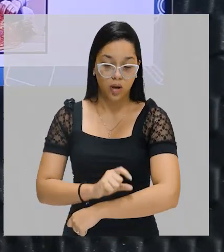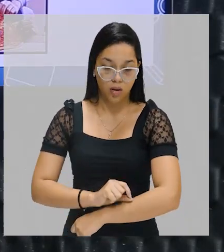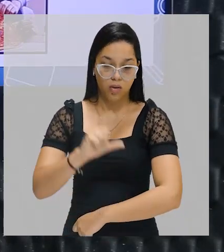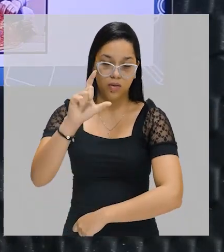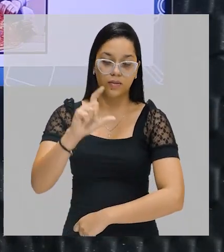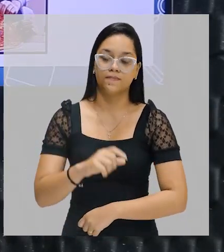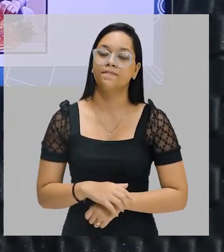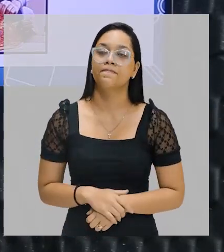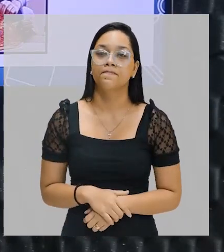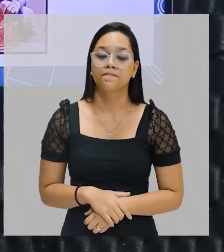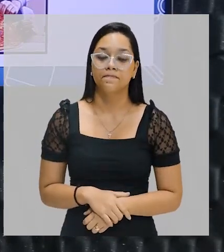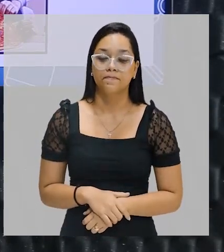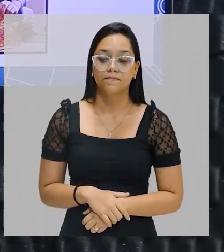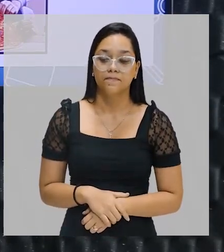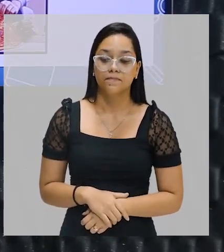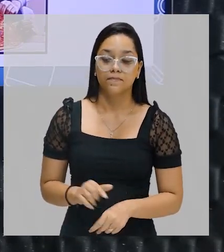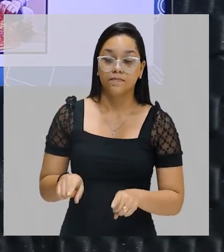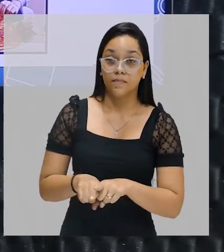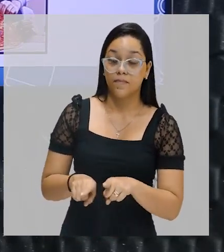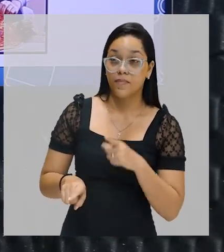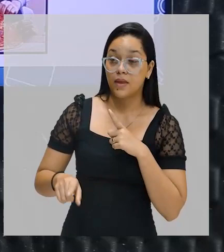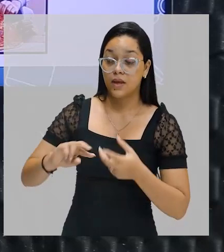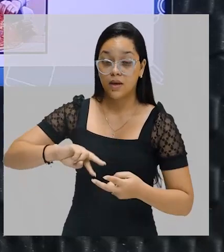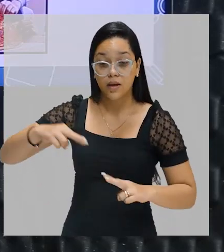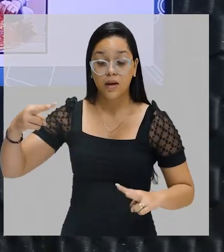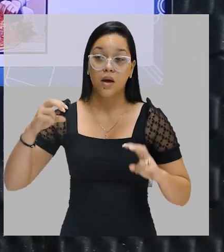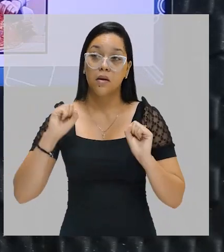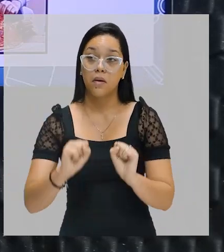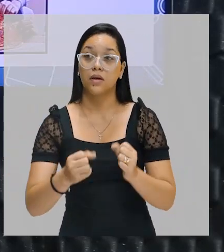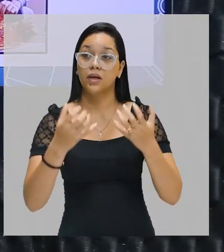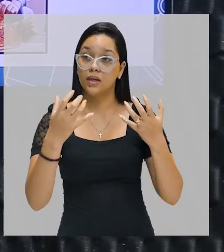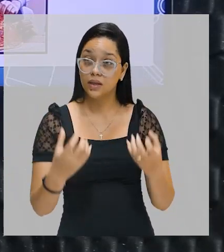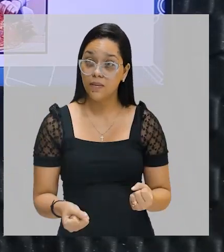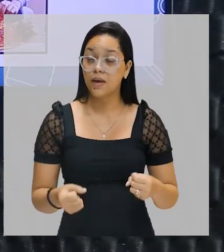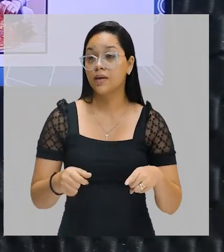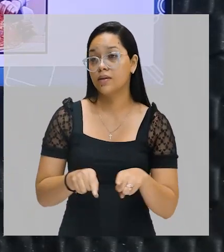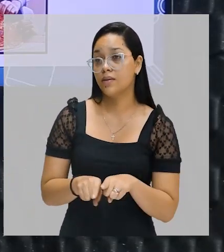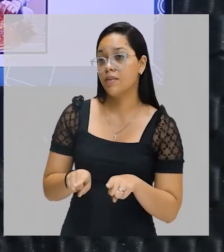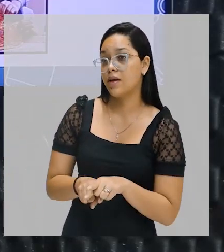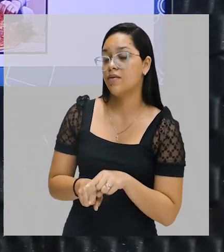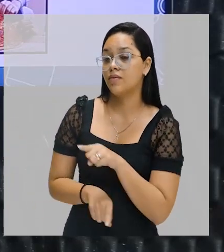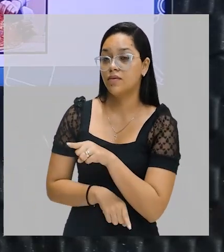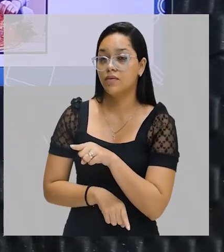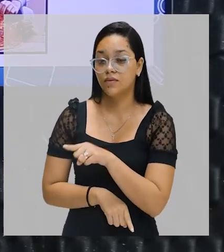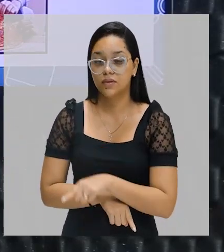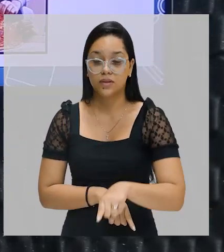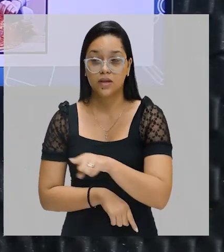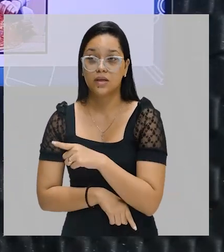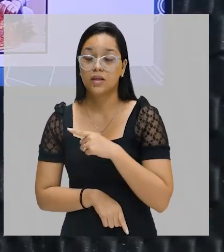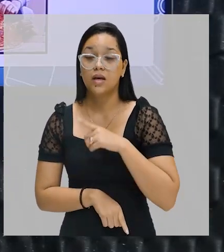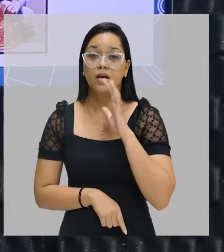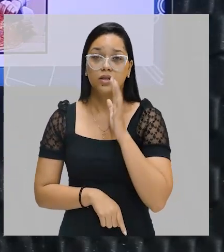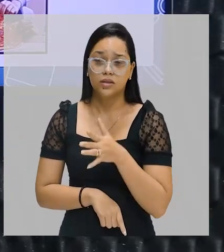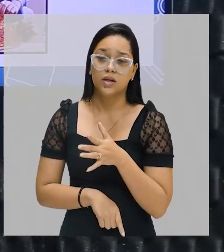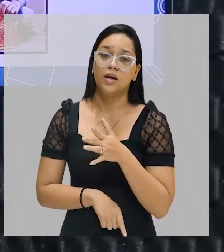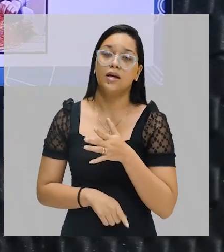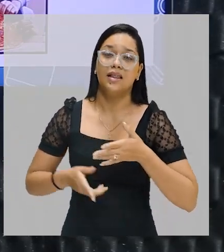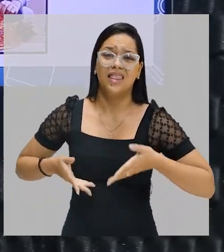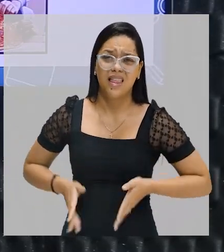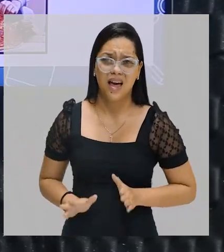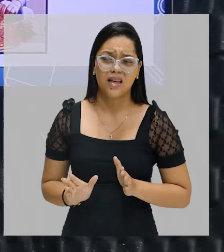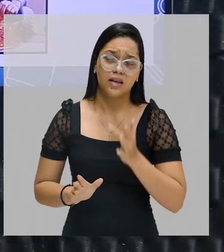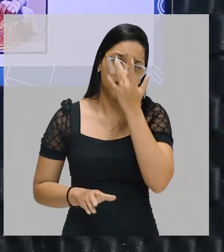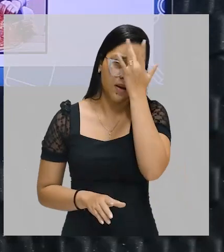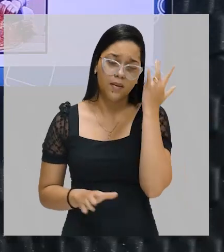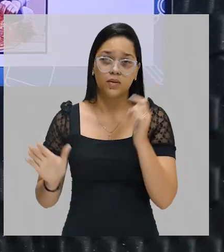excesso. Tem os aspectos genéticos, você pode receber uma carga genética onde você tem uma predisposição a ser